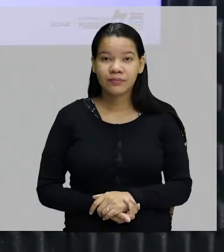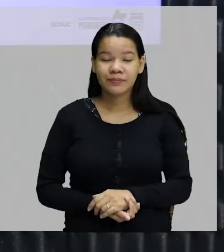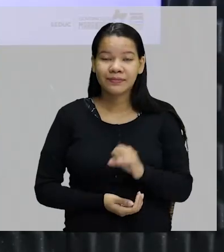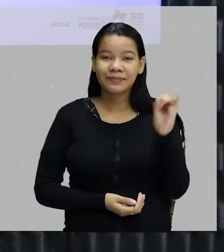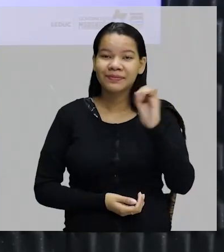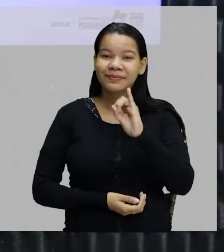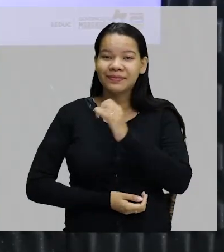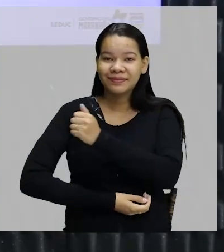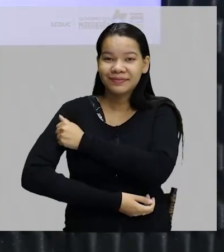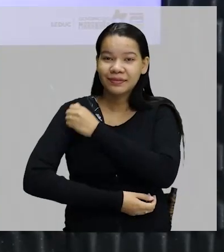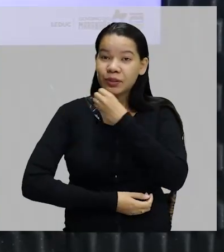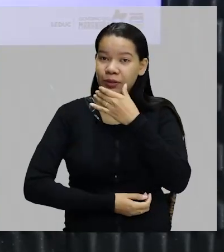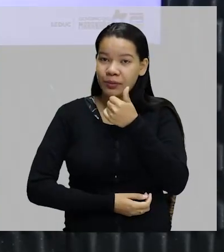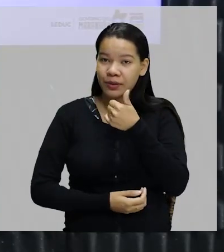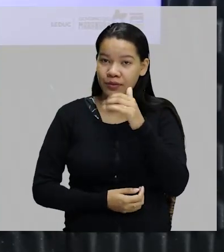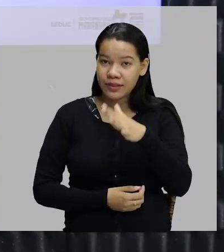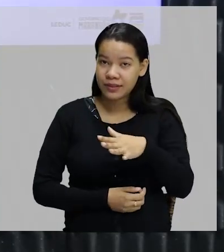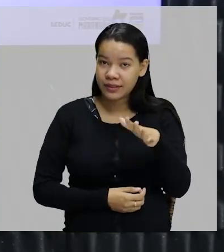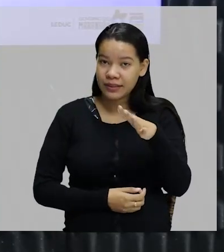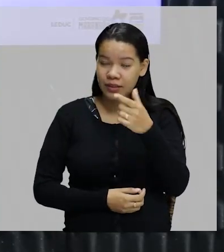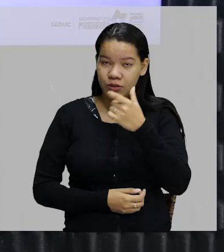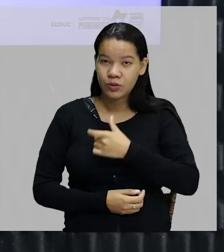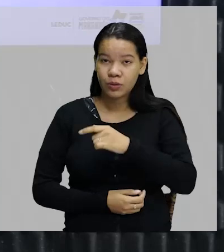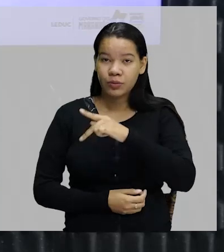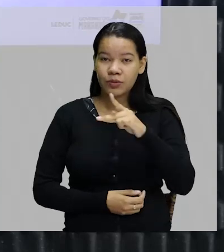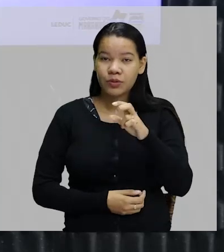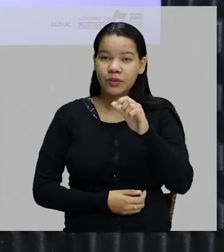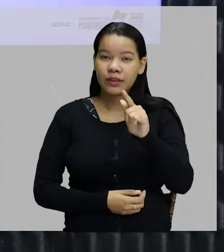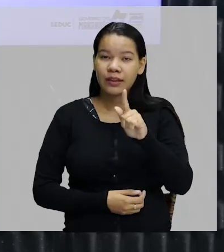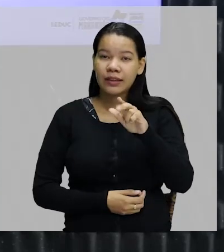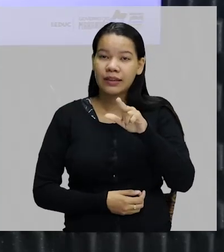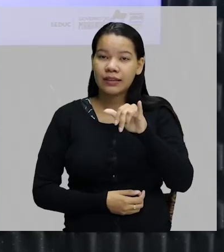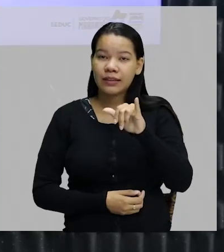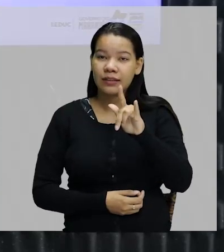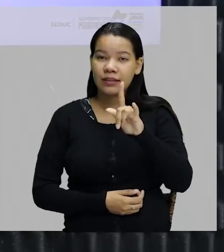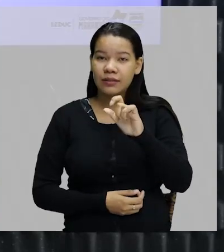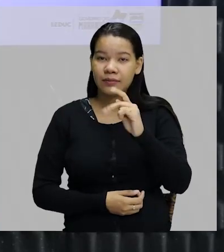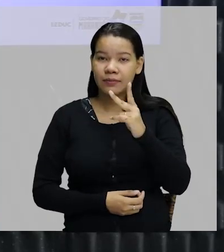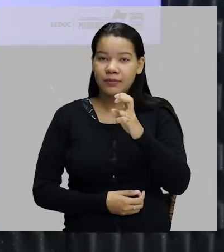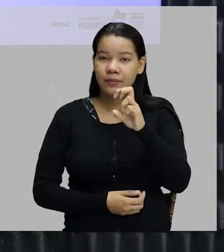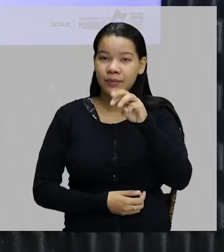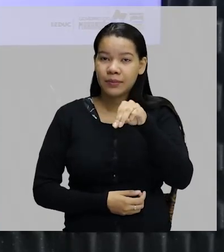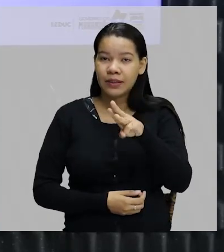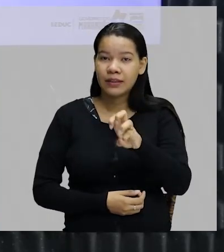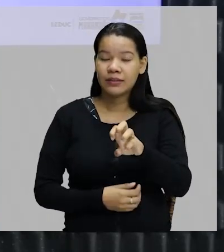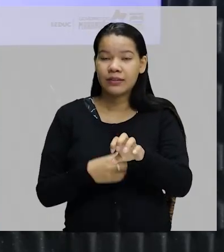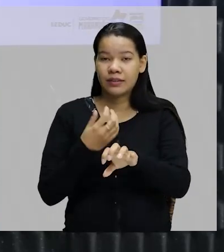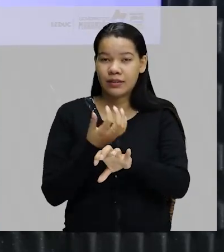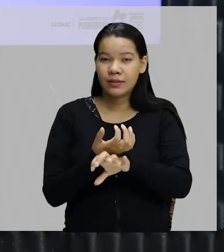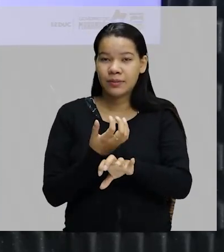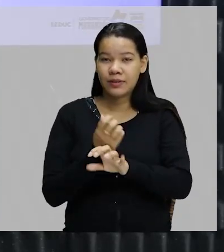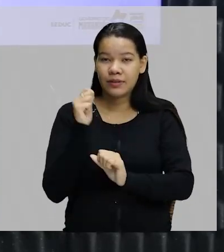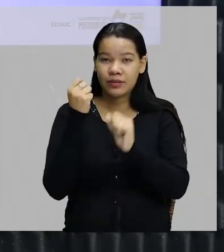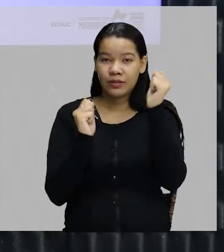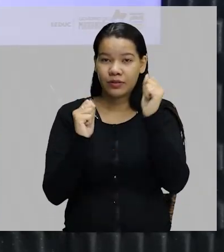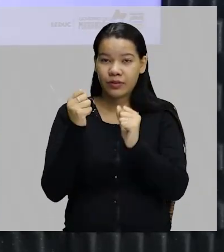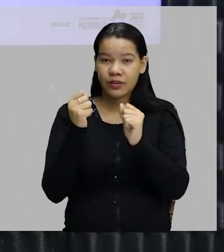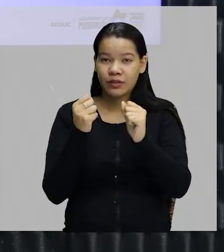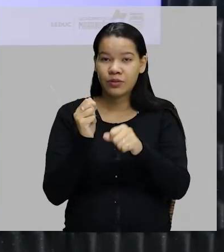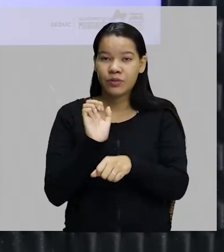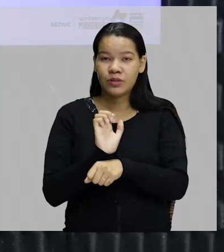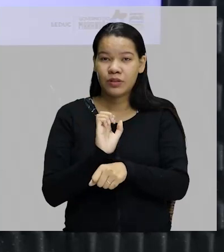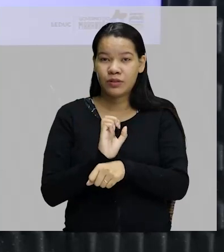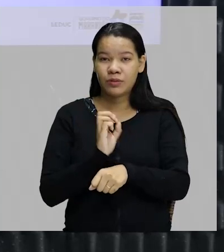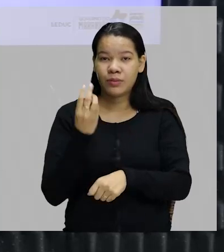Olá, galerinha, tudo bem com vocês? Guilherme Campos aqui, professor de Educação Física da Rede Estadual do Maranhão. E nessa aula de hoje, do nosso